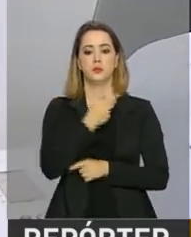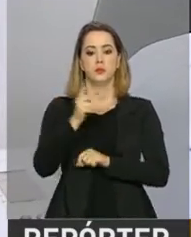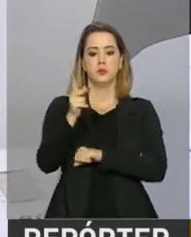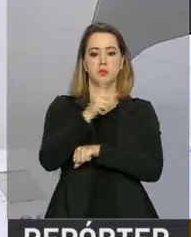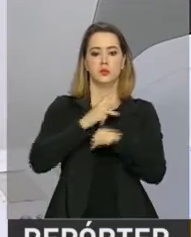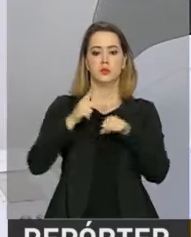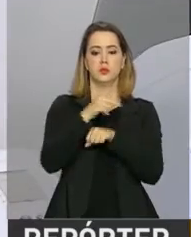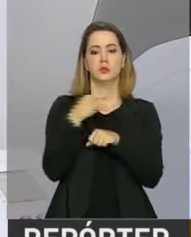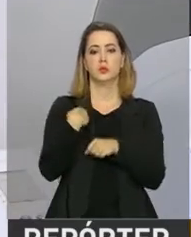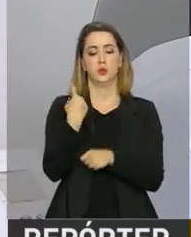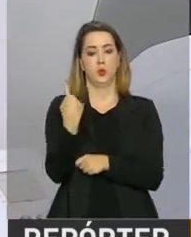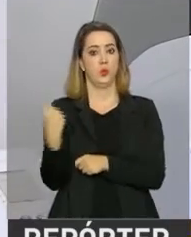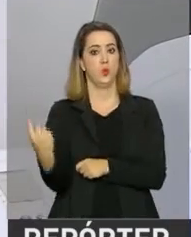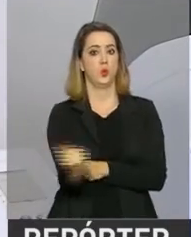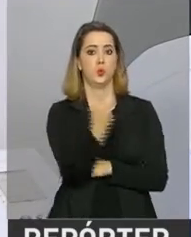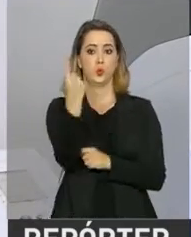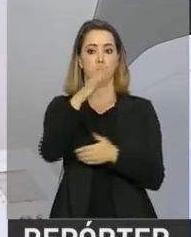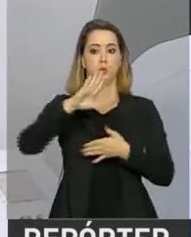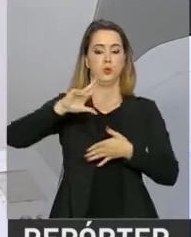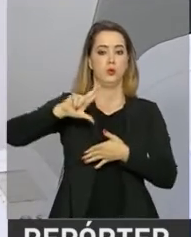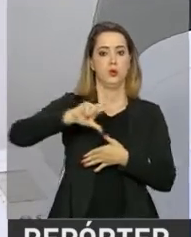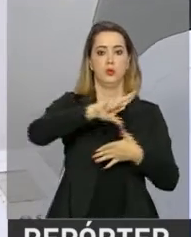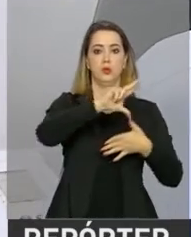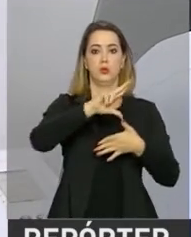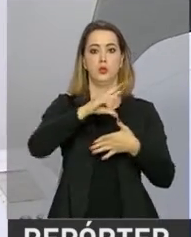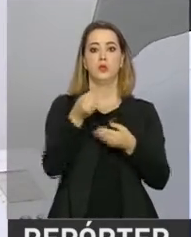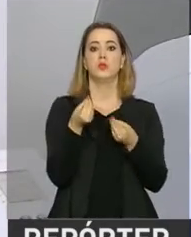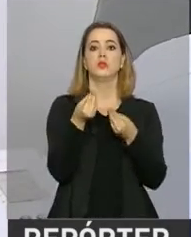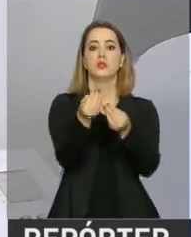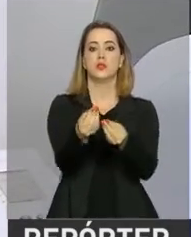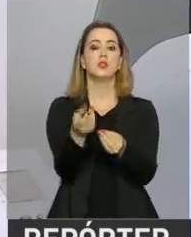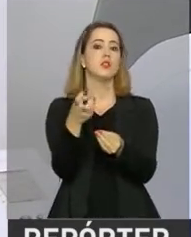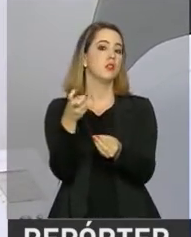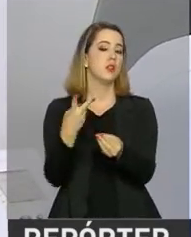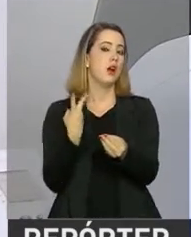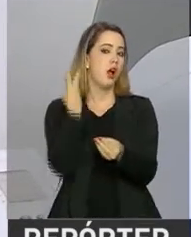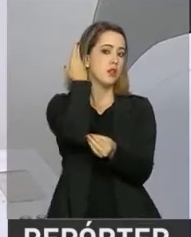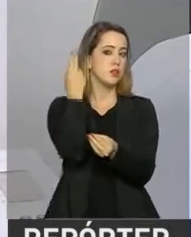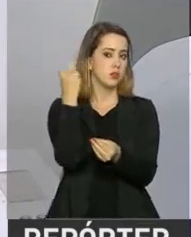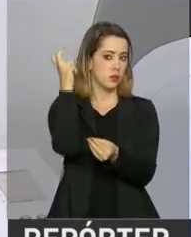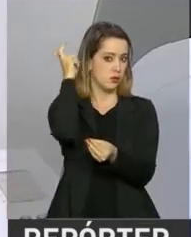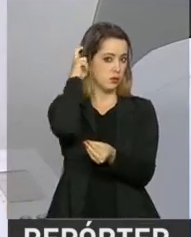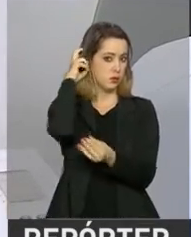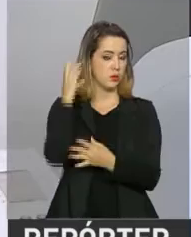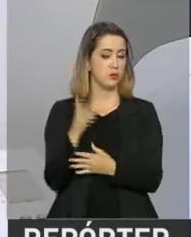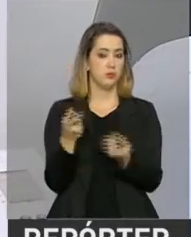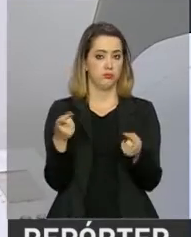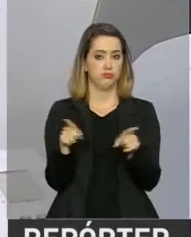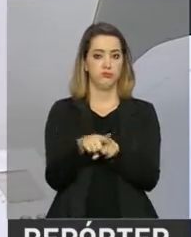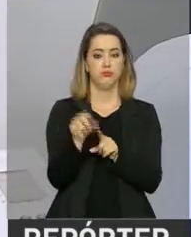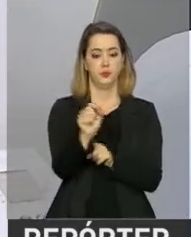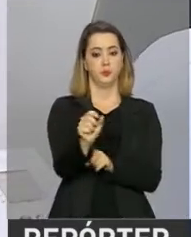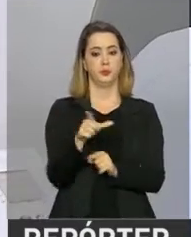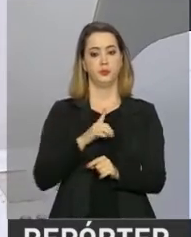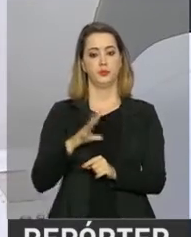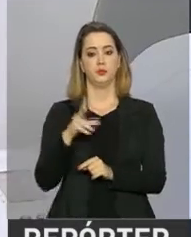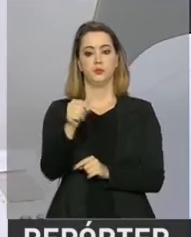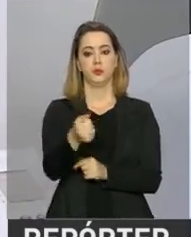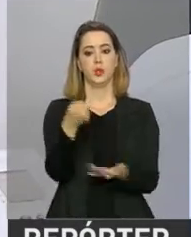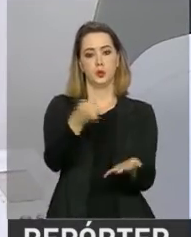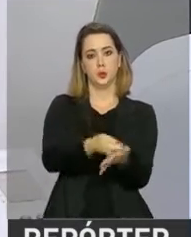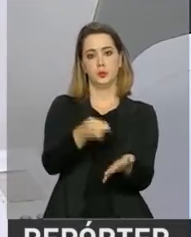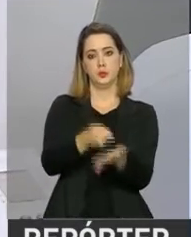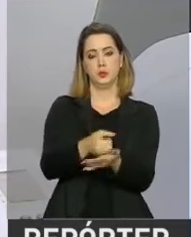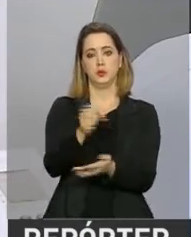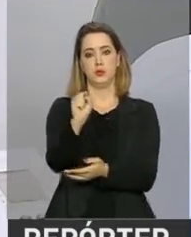dos únicos países da América Latina que coloca isso totalmente a favor do cidadão, não é? E totalmente pago